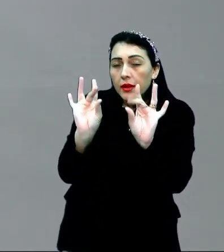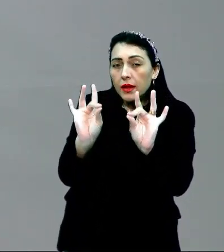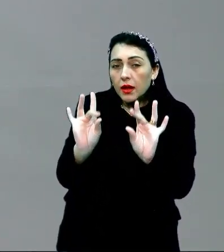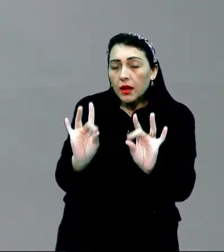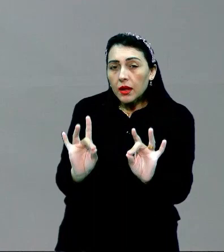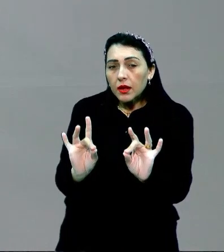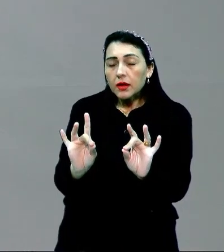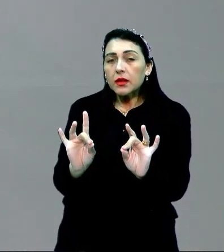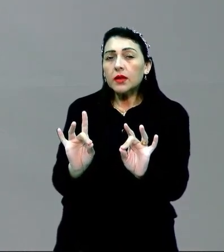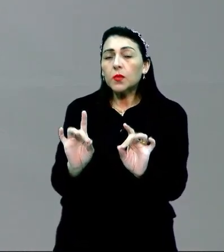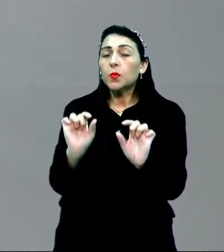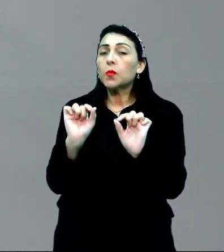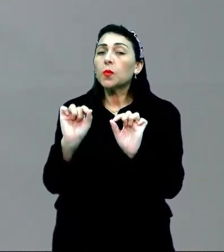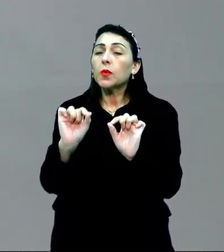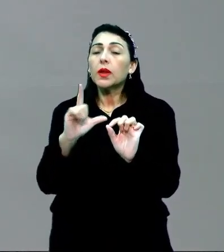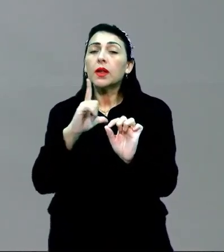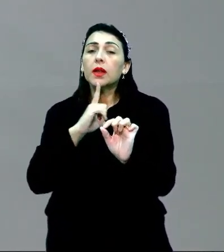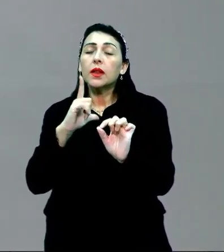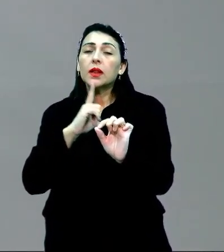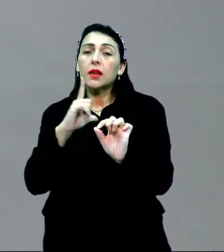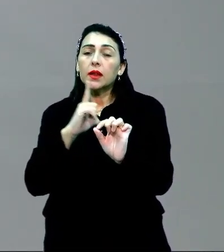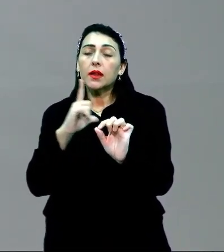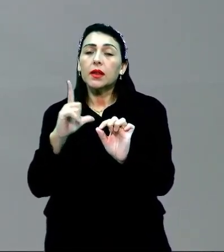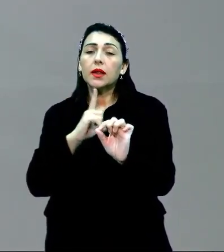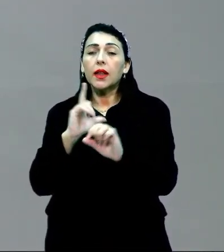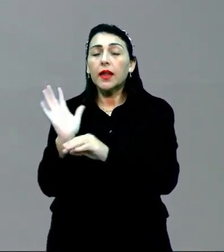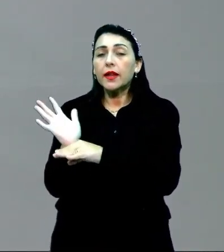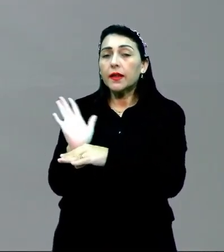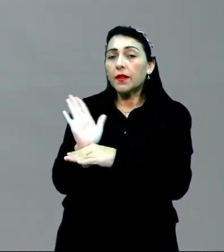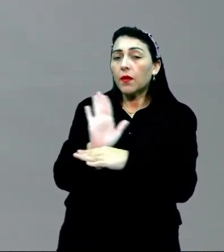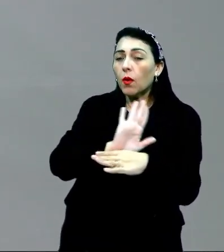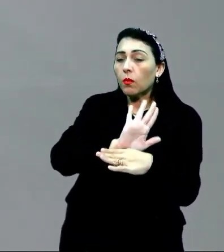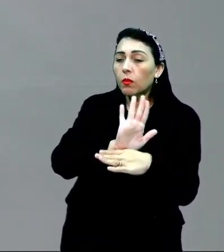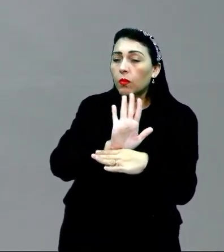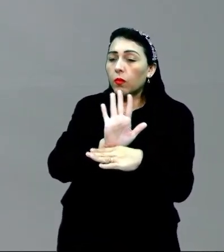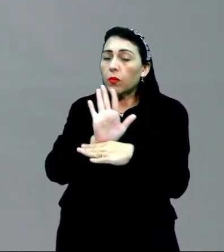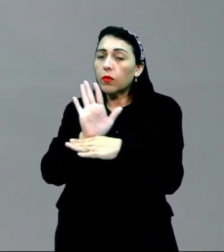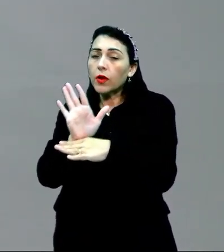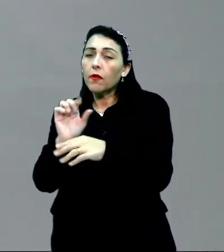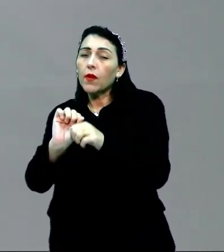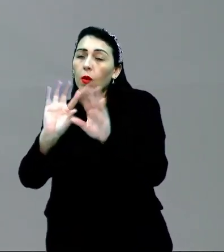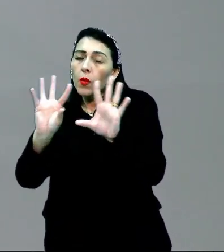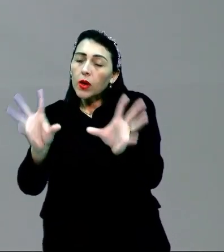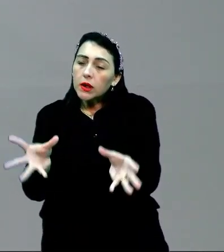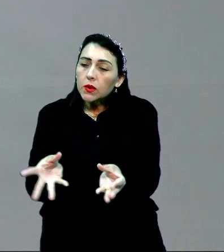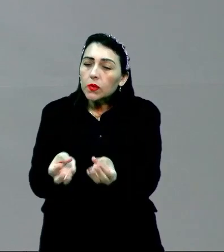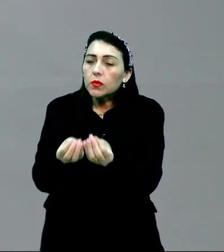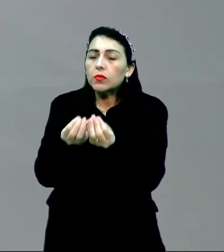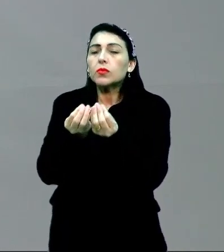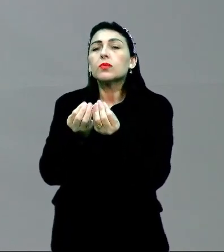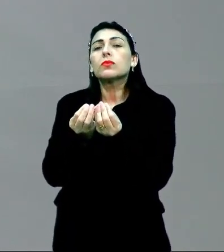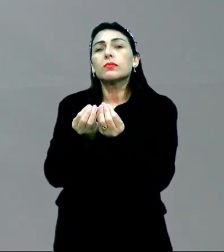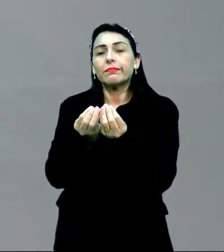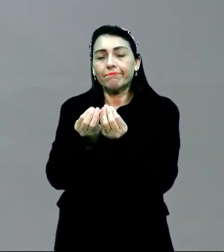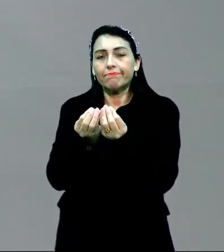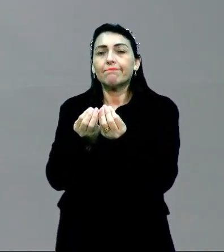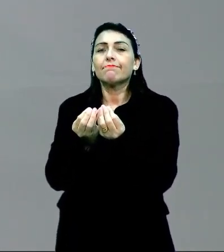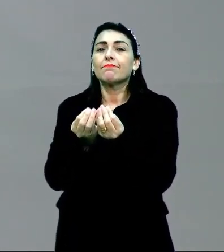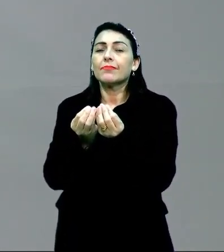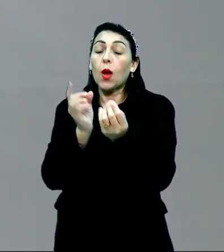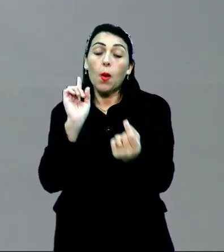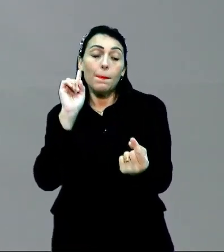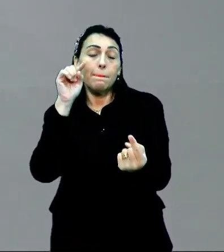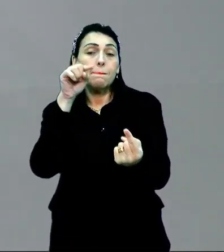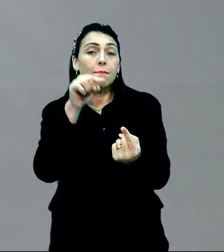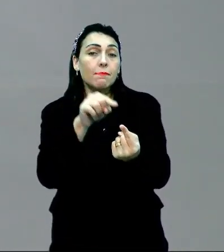o que tem ali por trás desse videozinho ele dá né Faz um resumo muito aí ela é muito